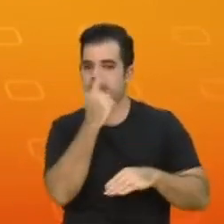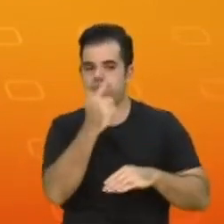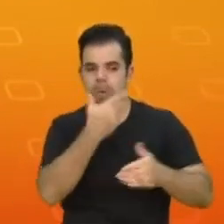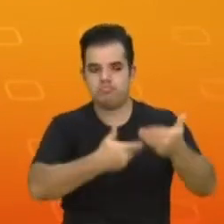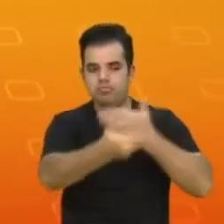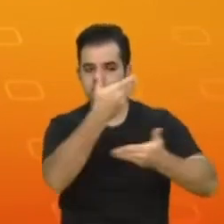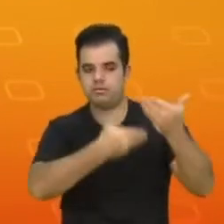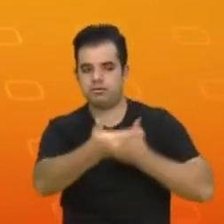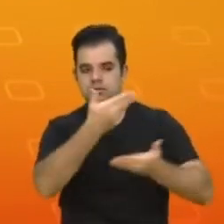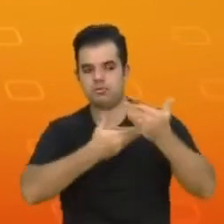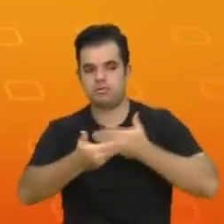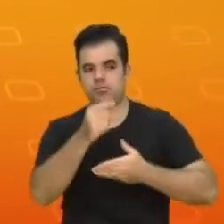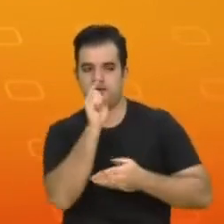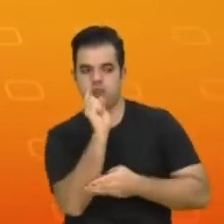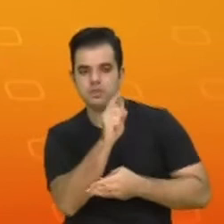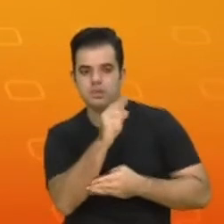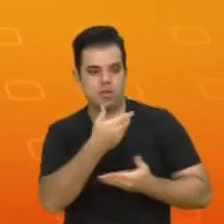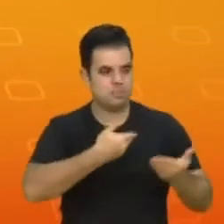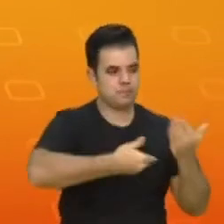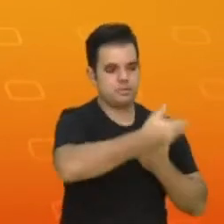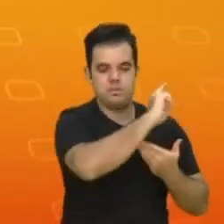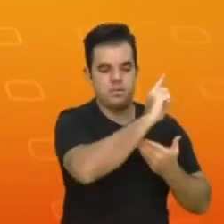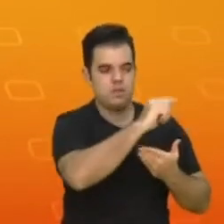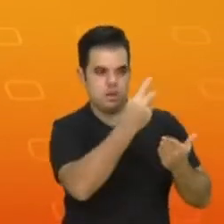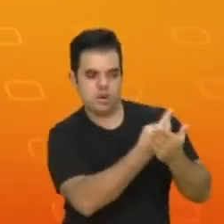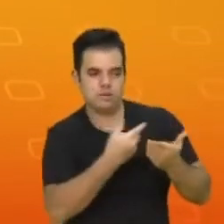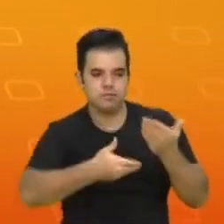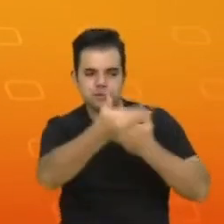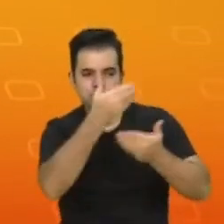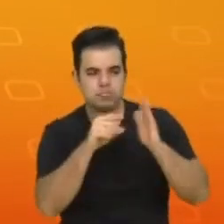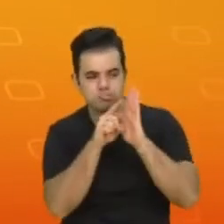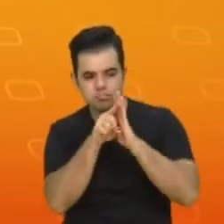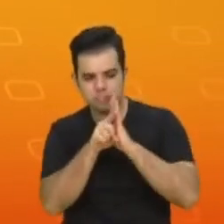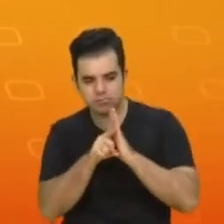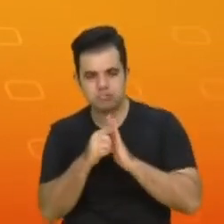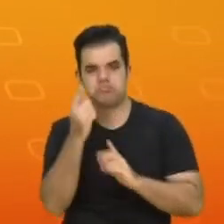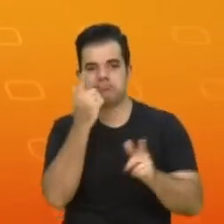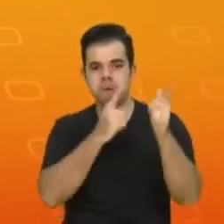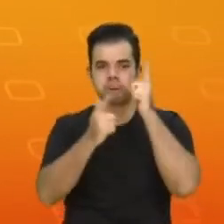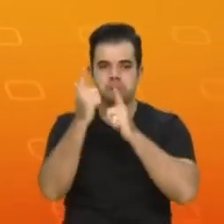sendo informado corretamente para a gente poder disponibilizar o sinal certo, né?